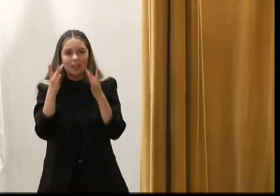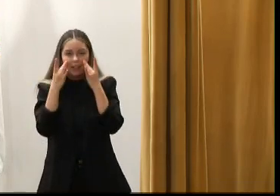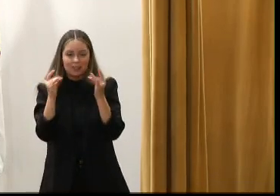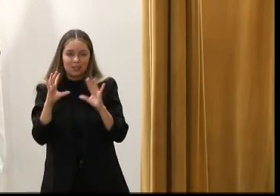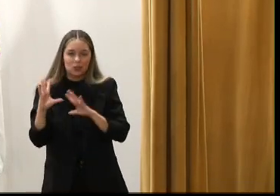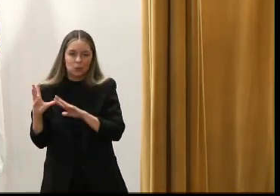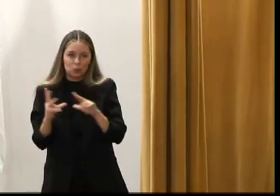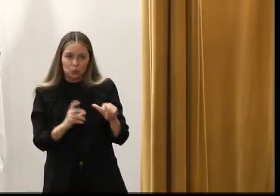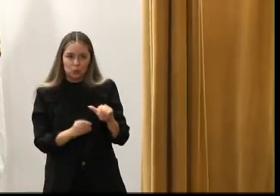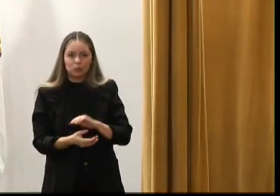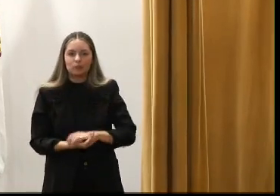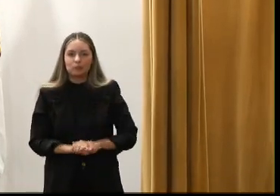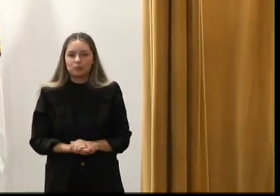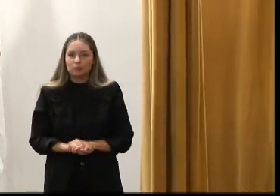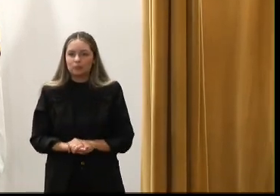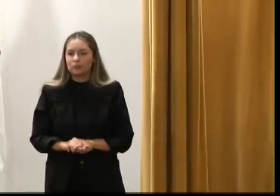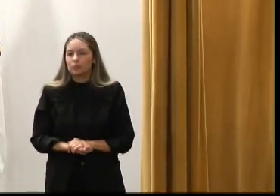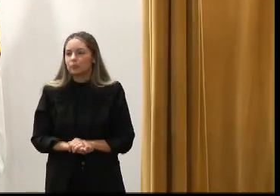vocês.